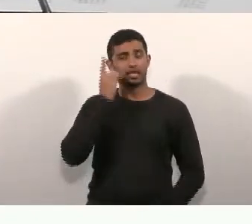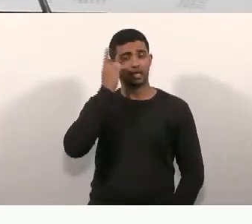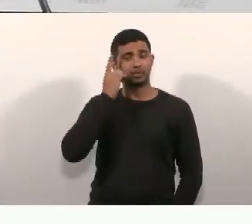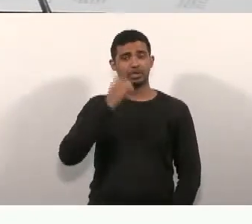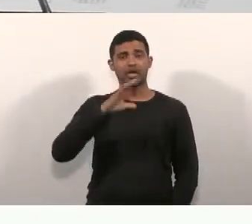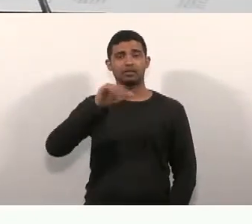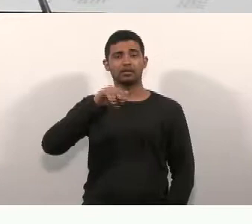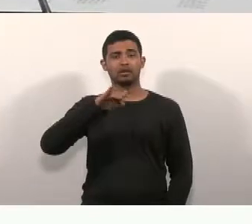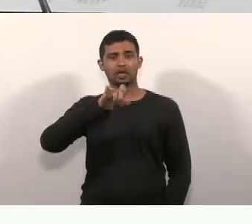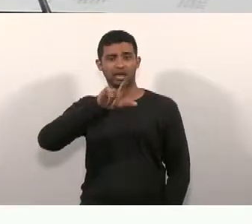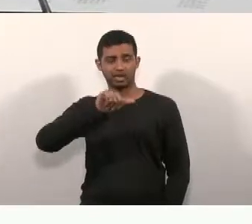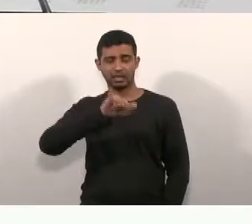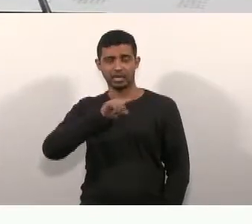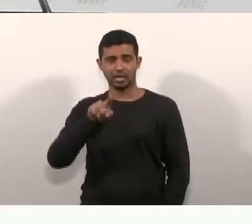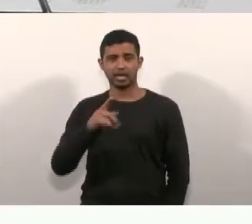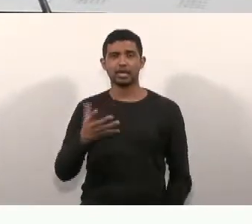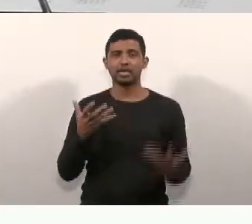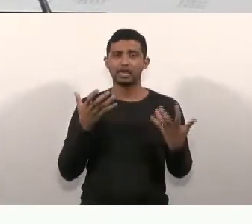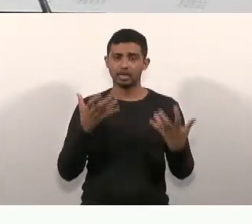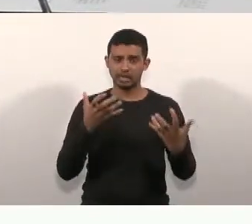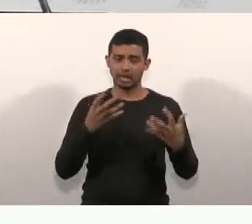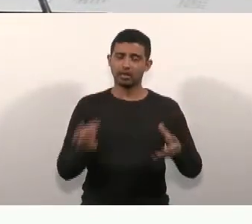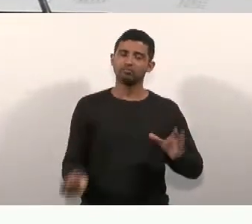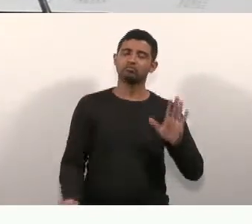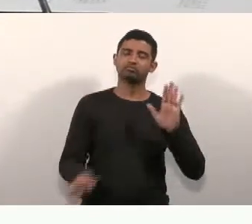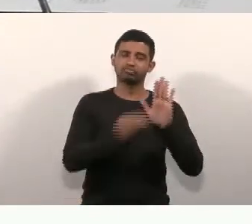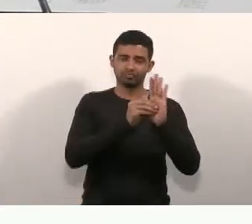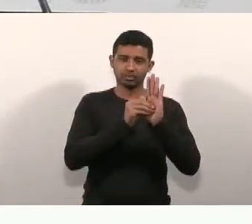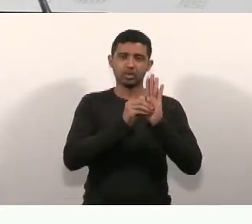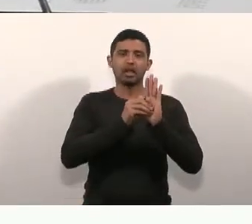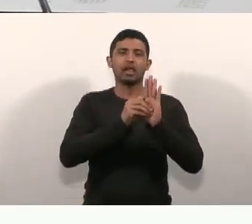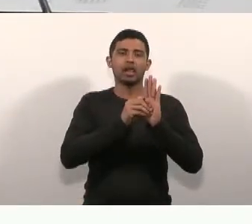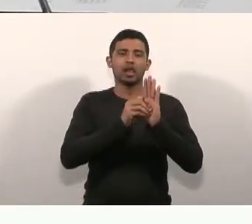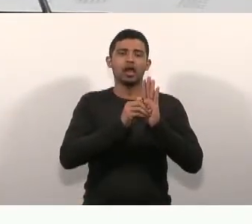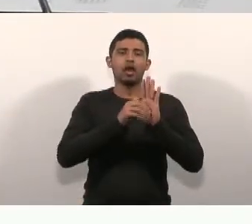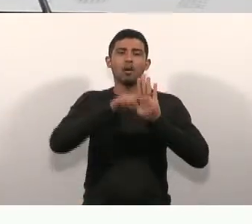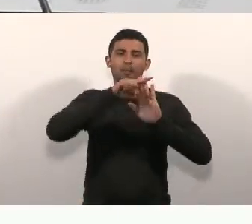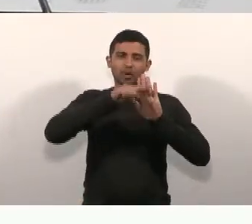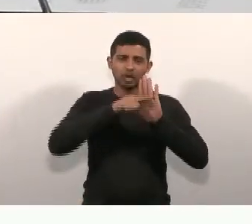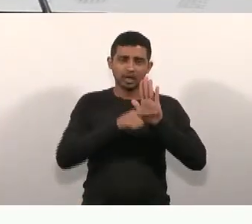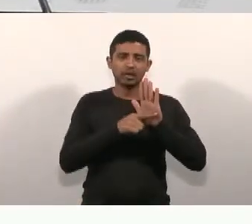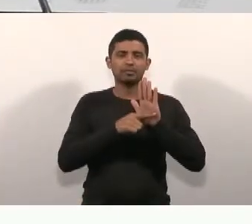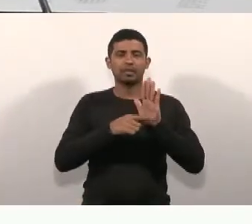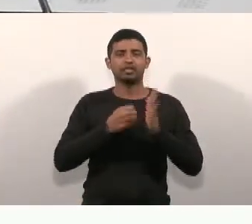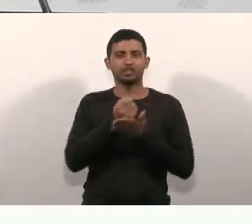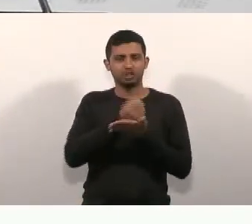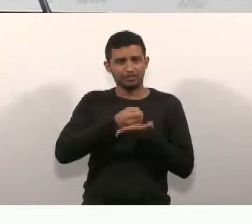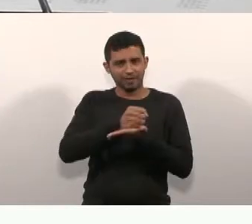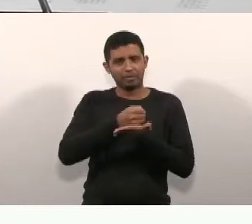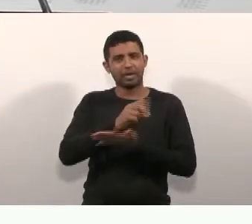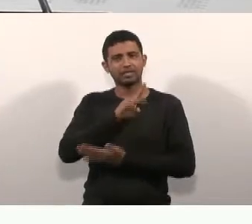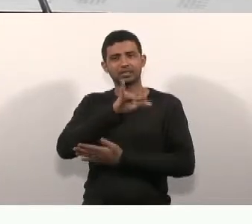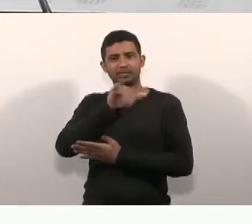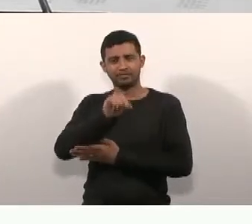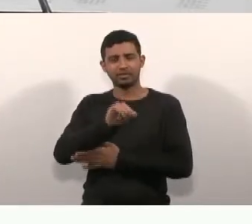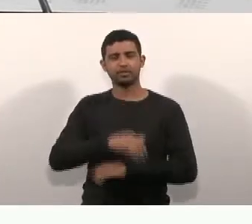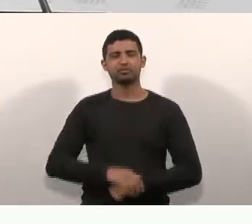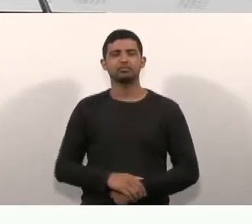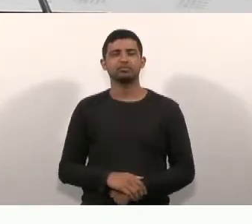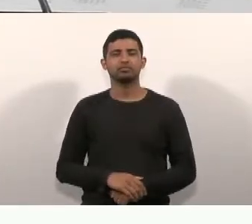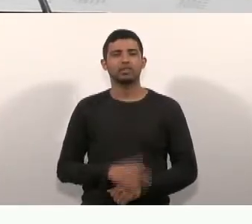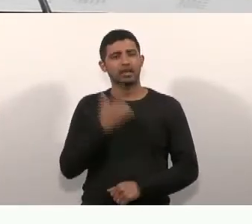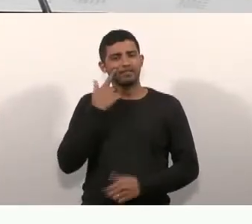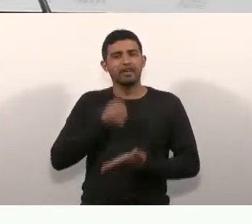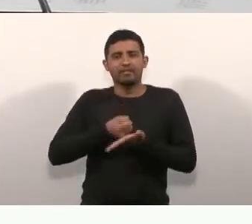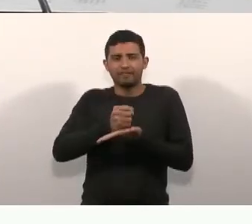pretende que seja instituído um programa de farmácias vivas com as características que ele define aqui, e são